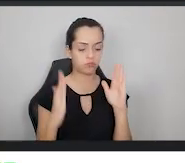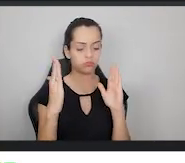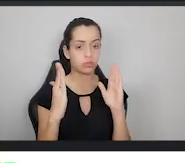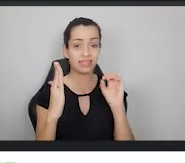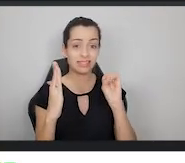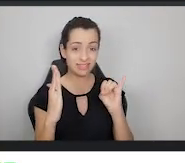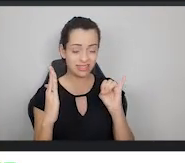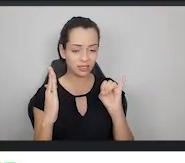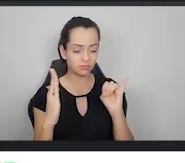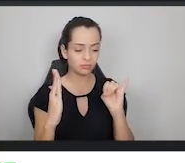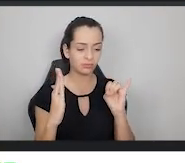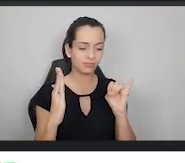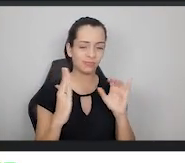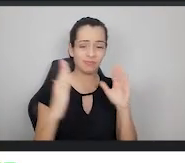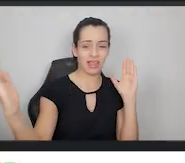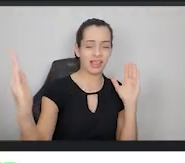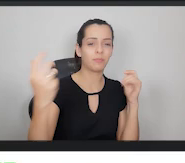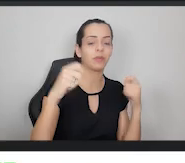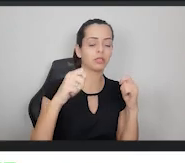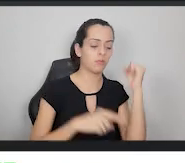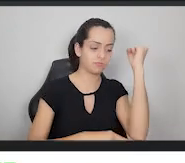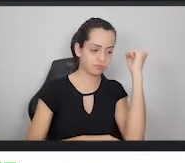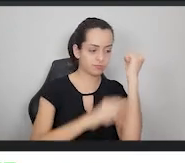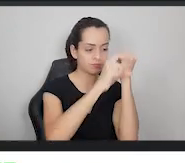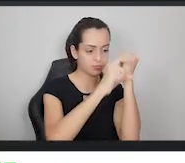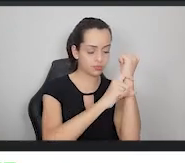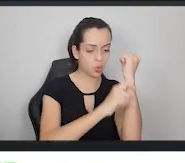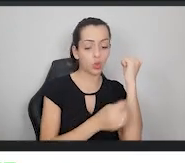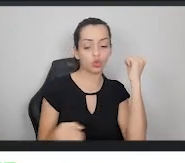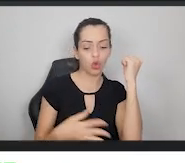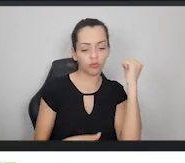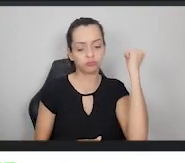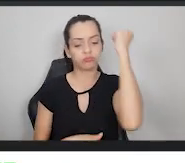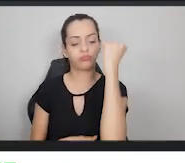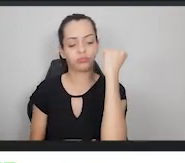secundária e a entrada, o pingador aqui do